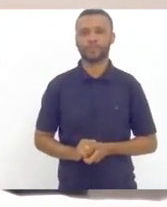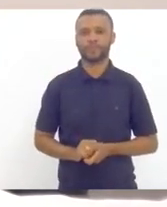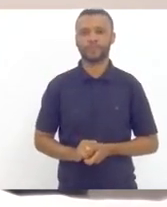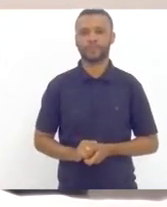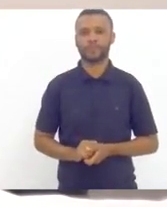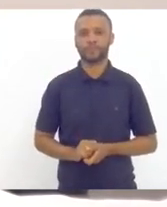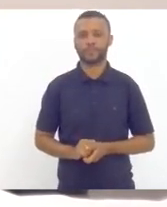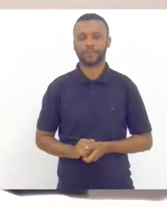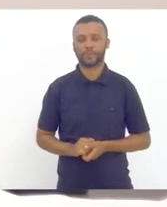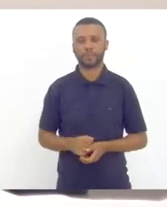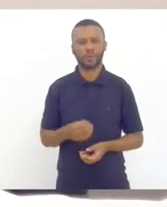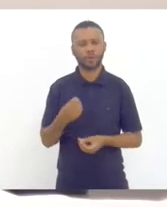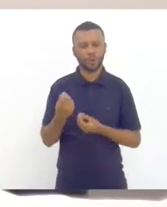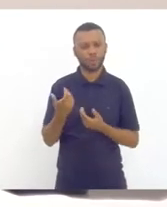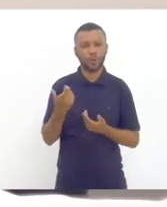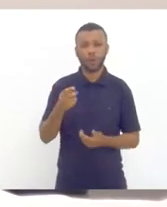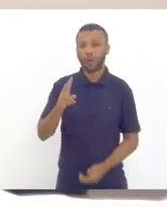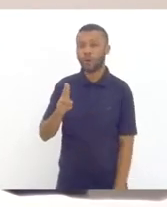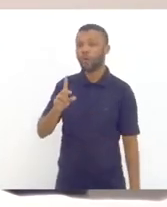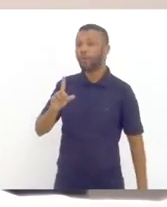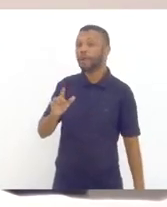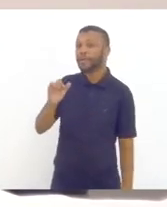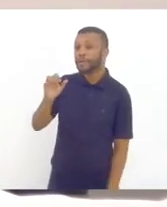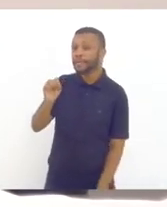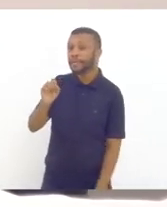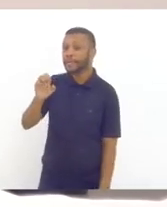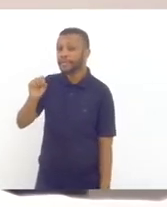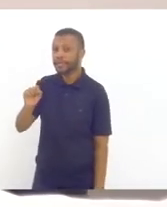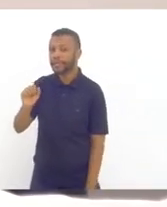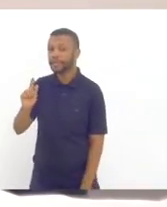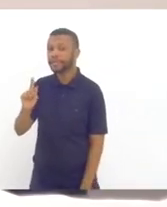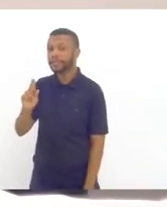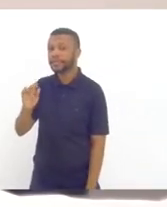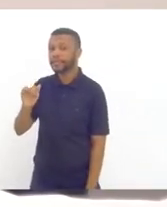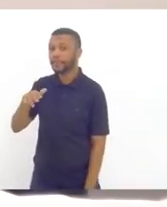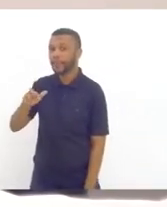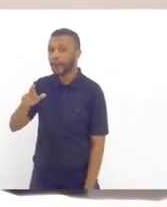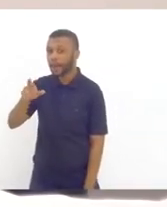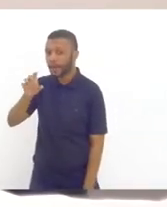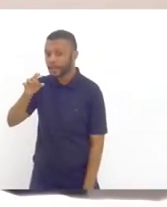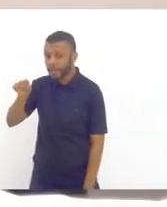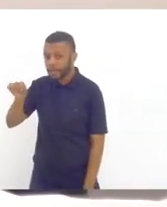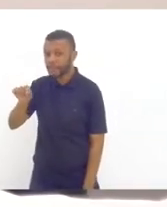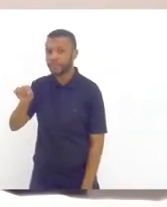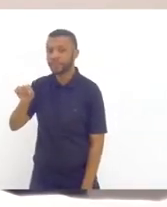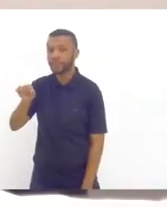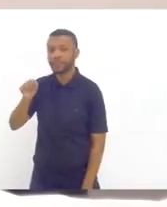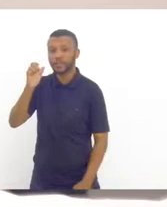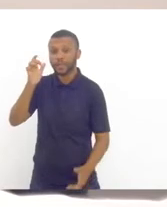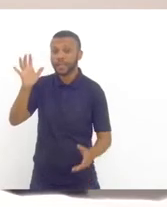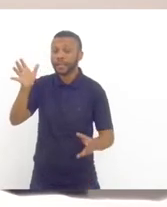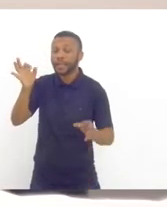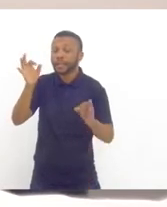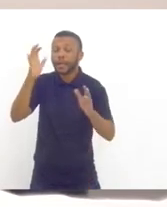decidido, como dizia o nosso Ulisses Guimarães, decidido está. Bom, dito